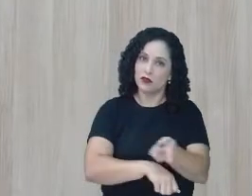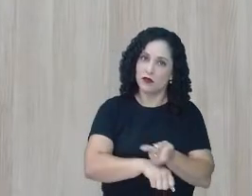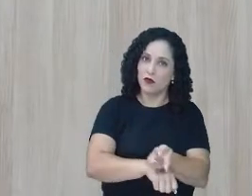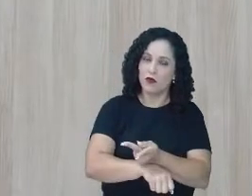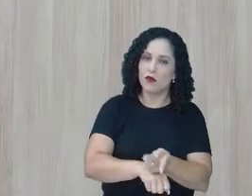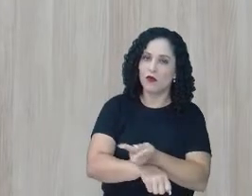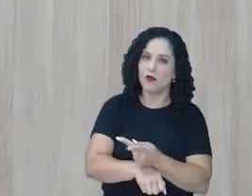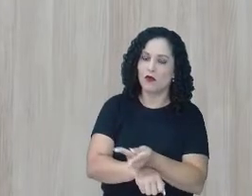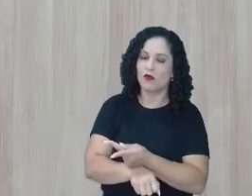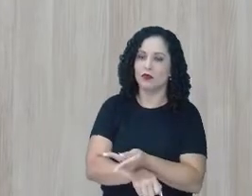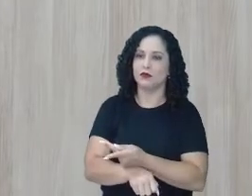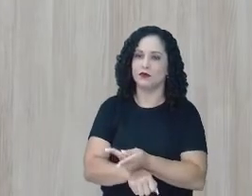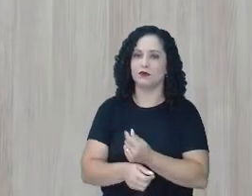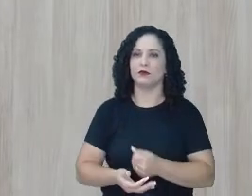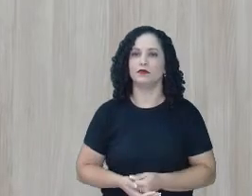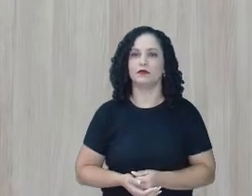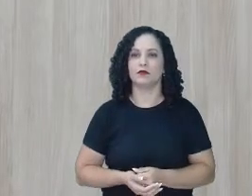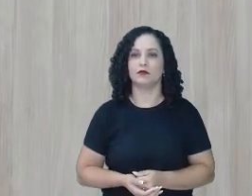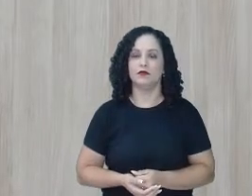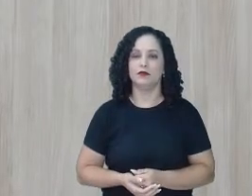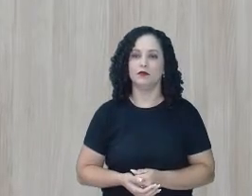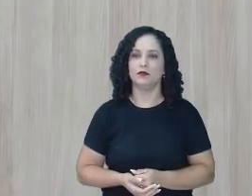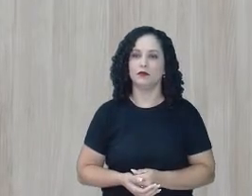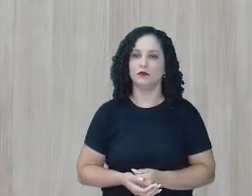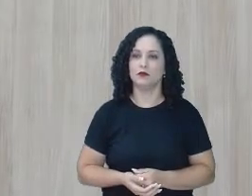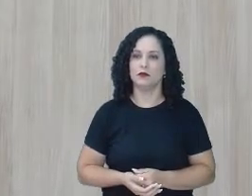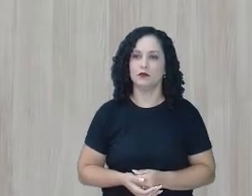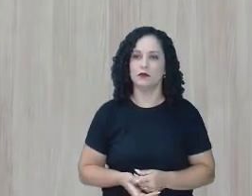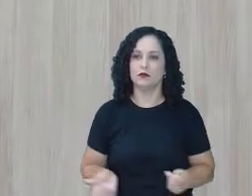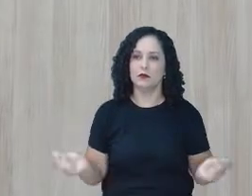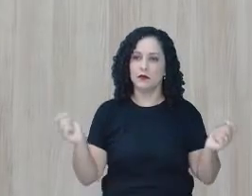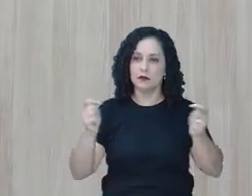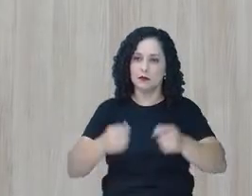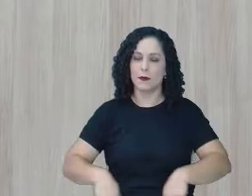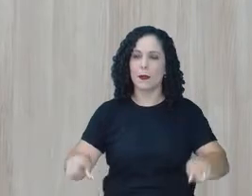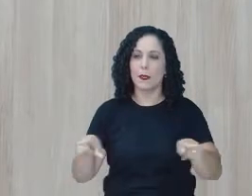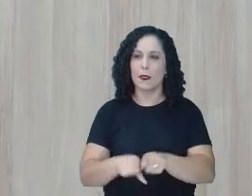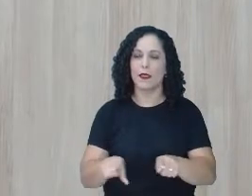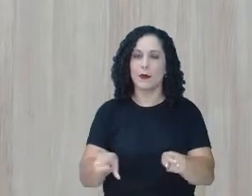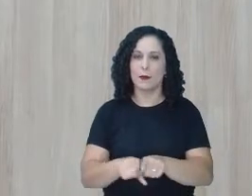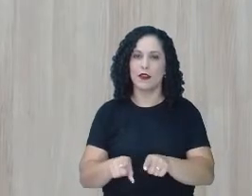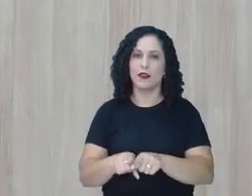né? Que é as imagens das pinturas do Jean-Baptiste